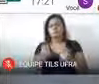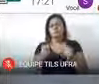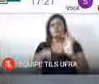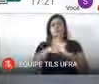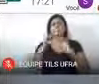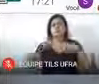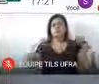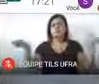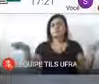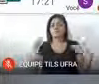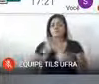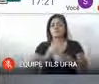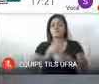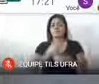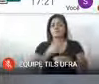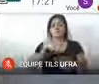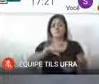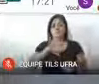do Amapá.